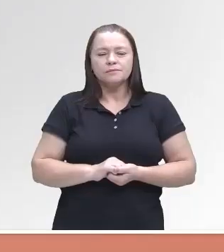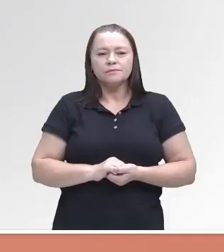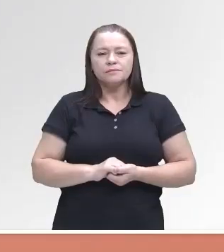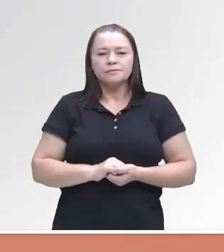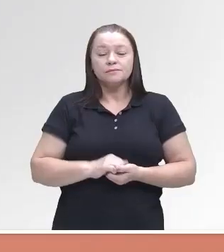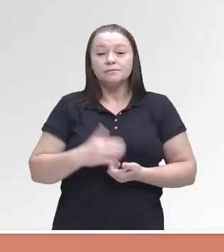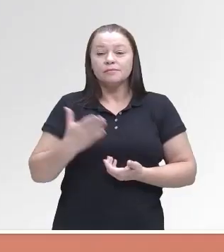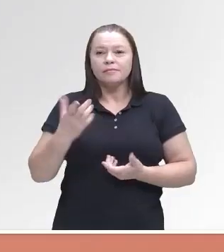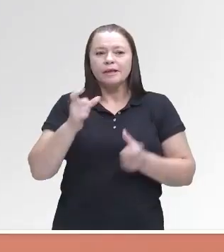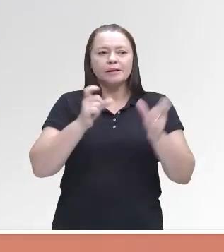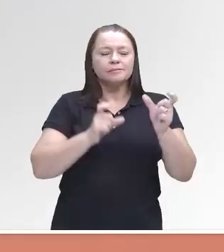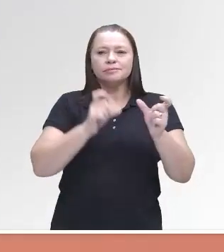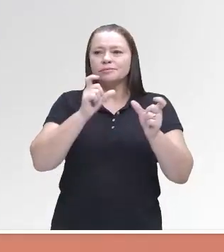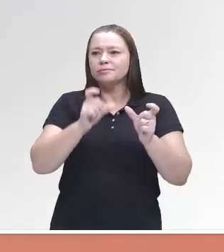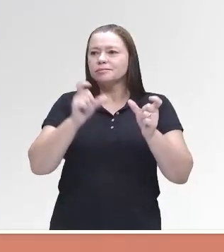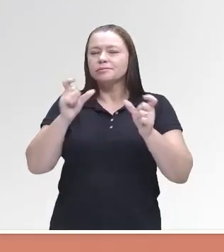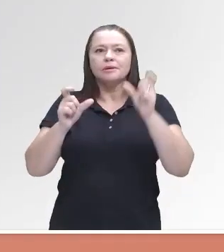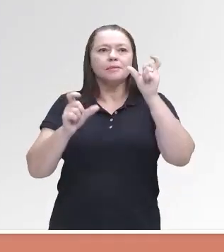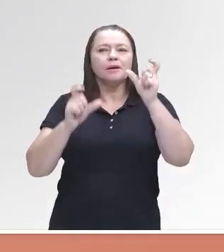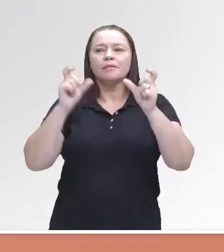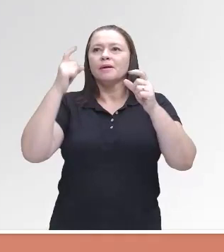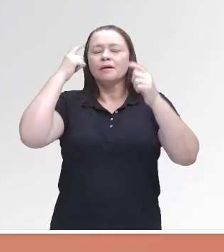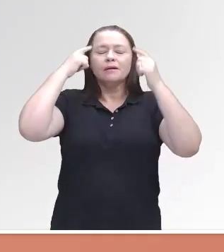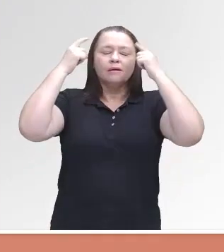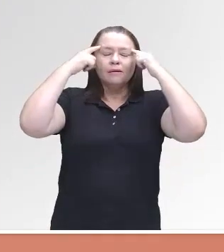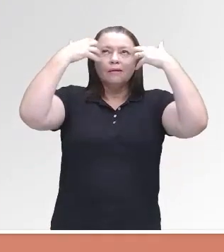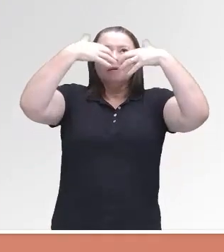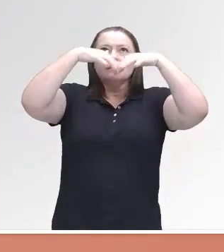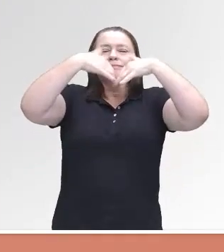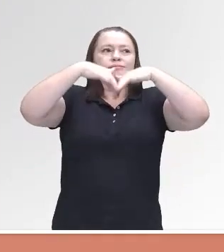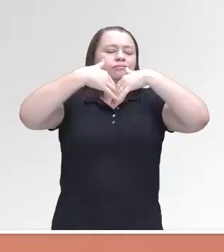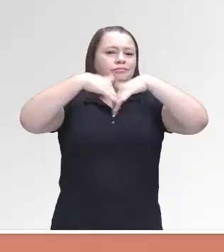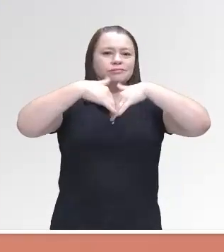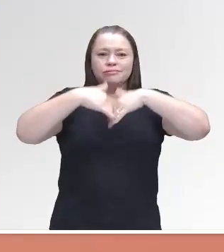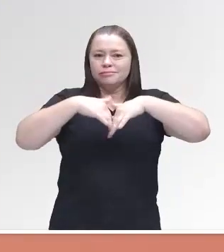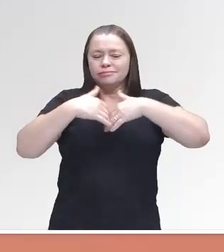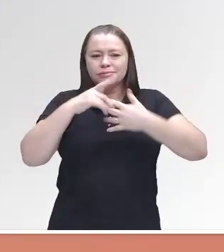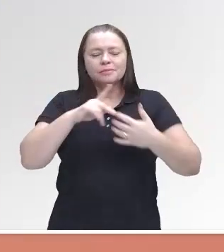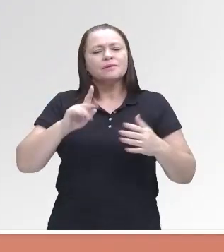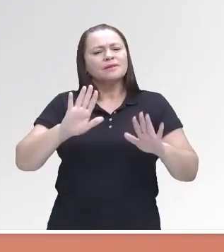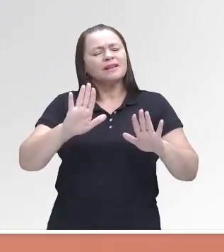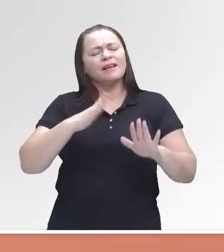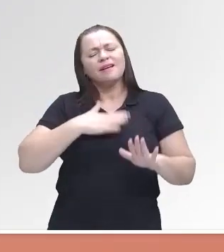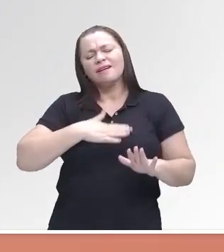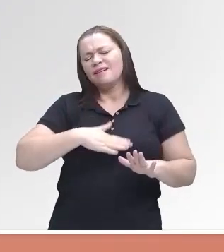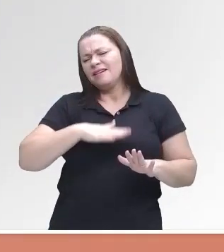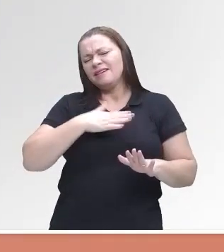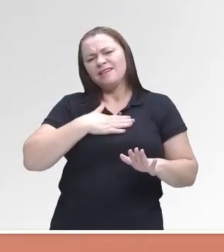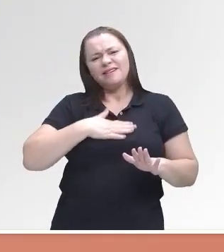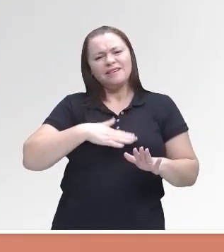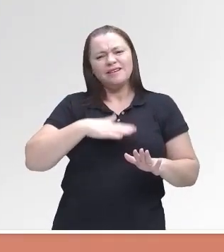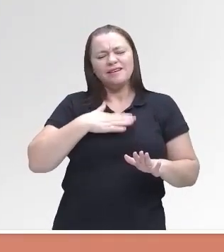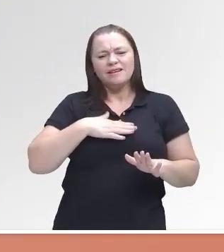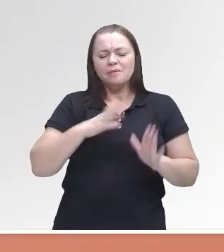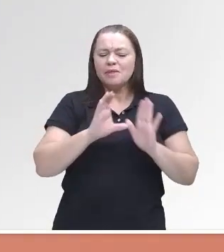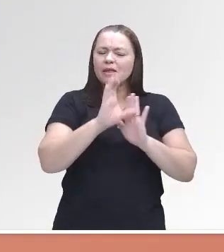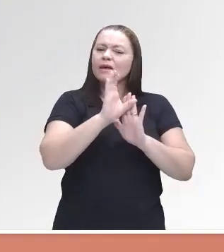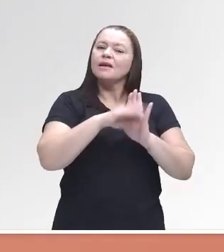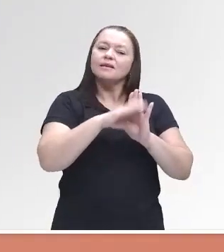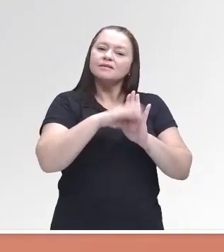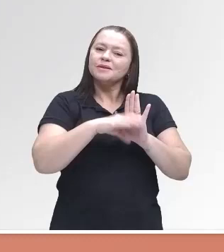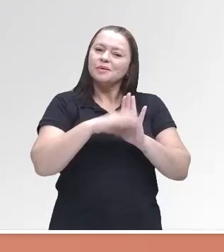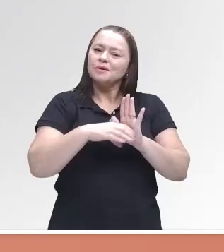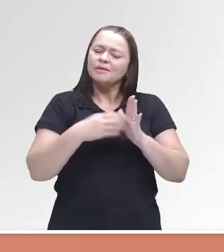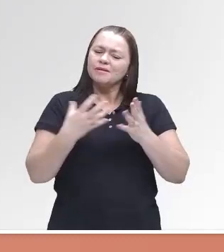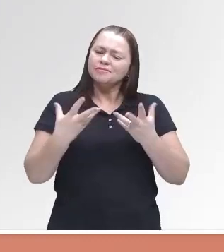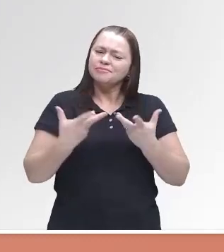Sílaba, sílaba, sílaba, sílaba. Minha mente está toda confusa, professora. Tá nada. Esse conteúdo é